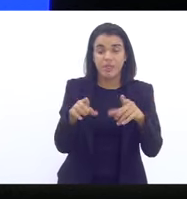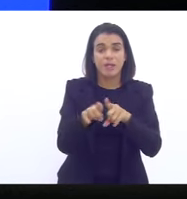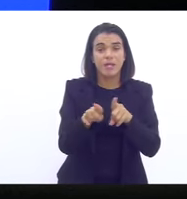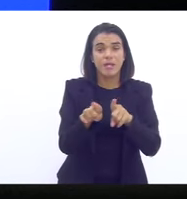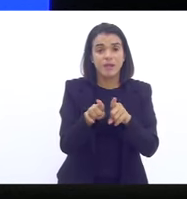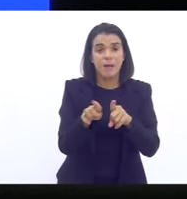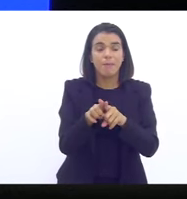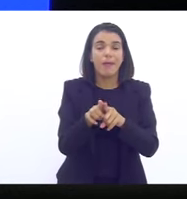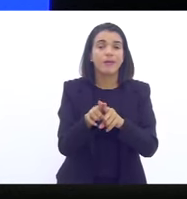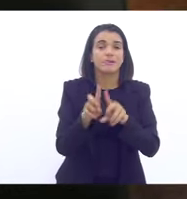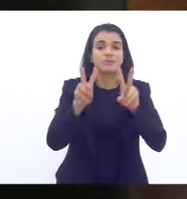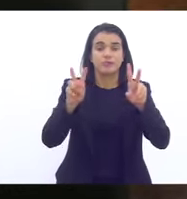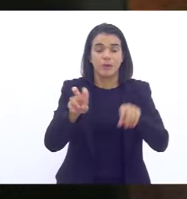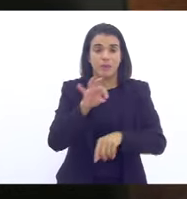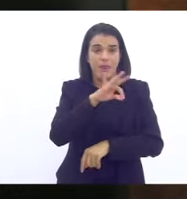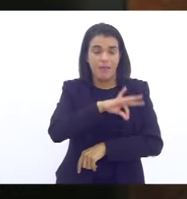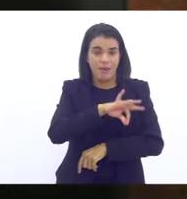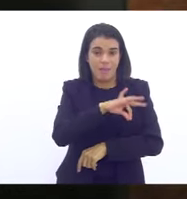geração de renda,